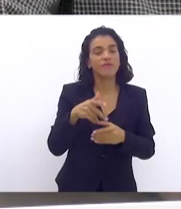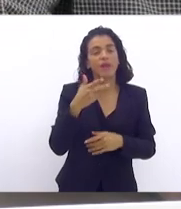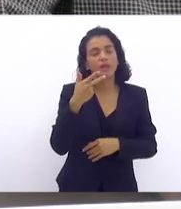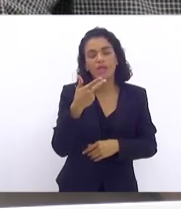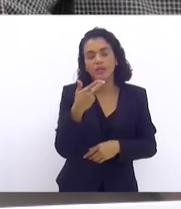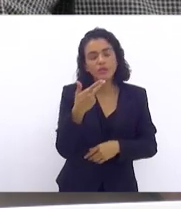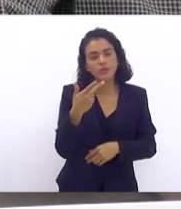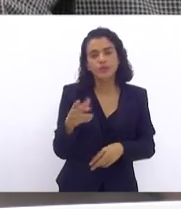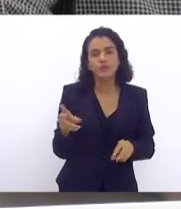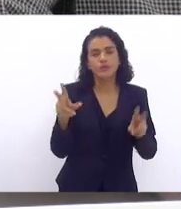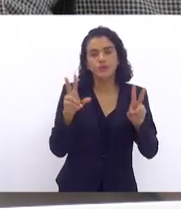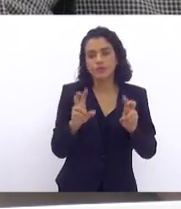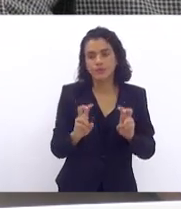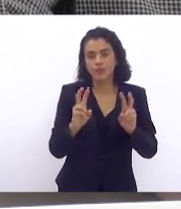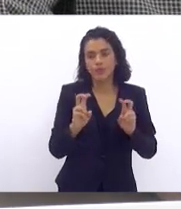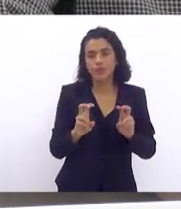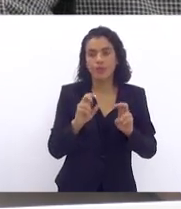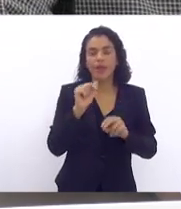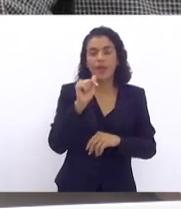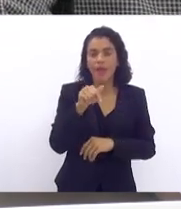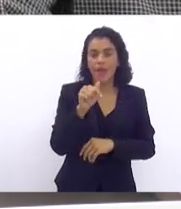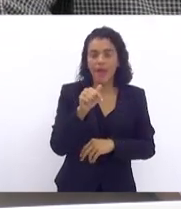que essa é